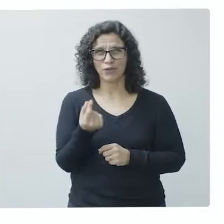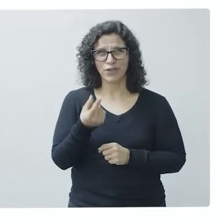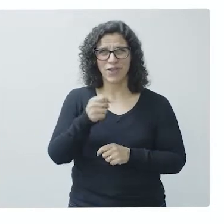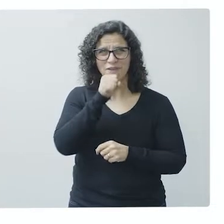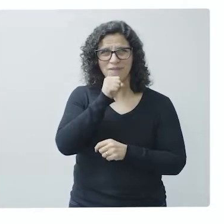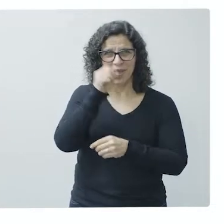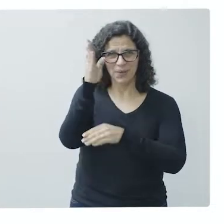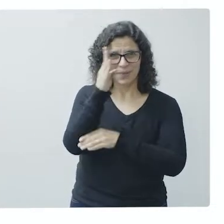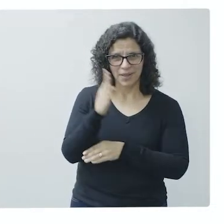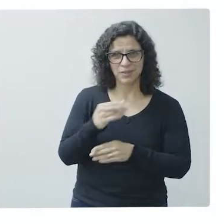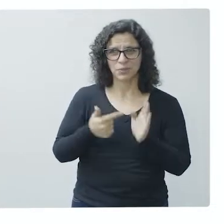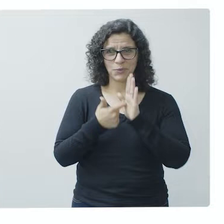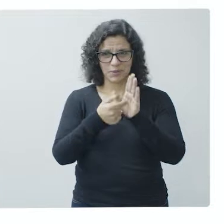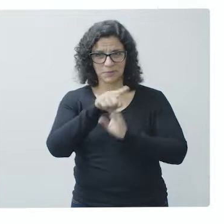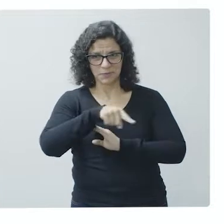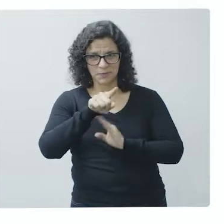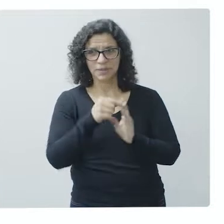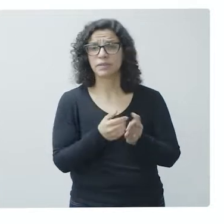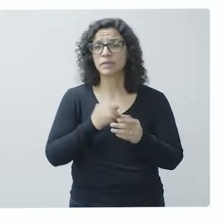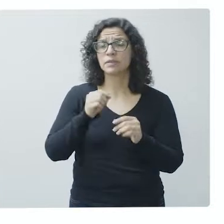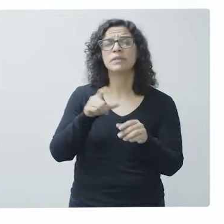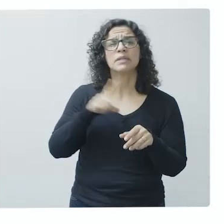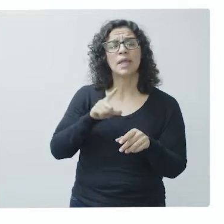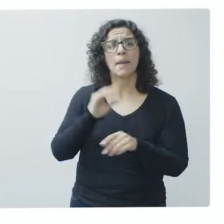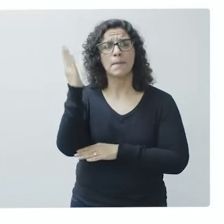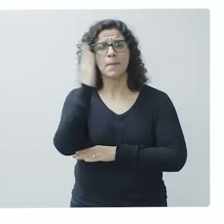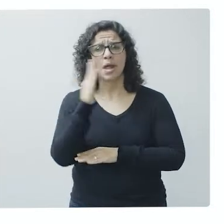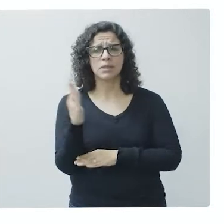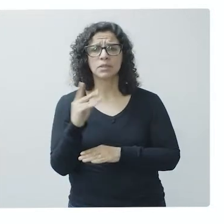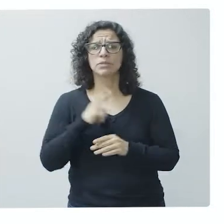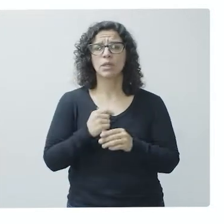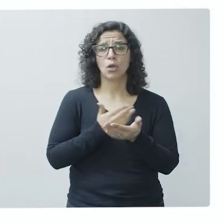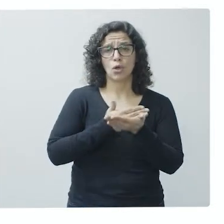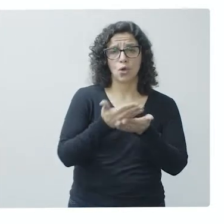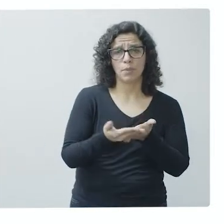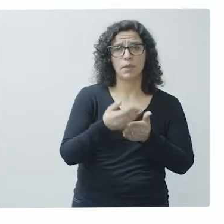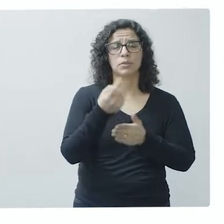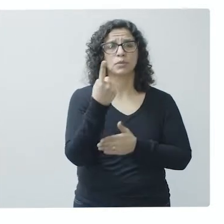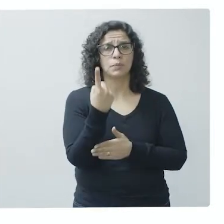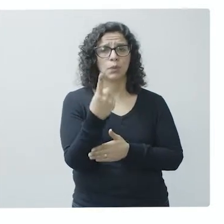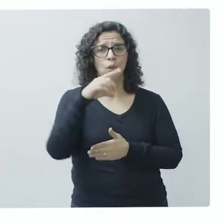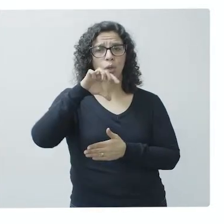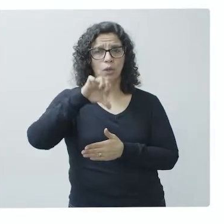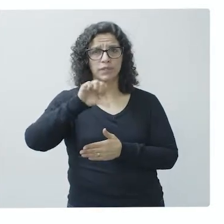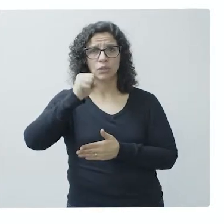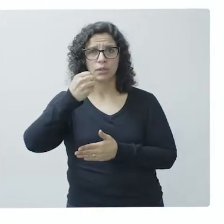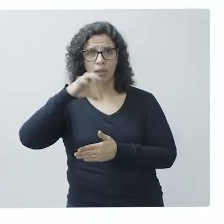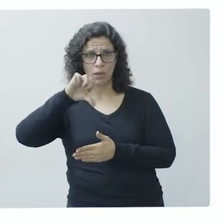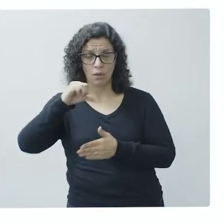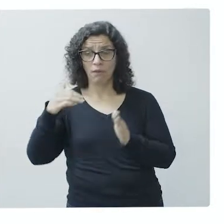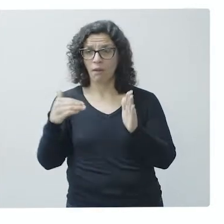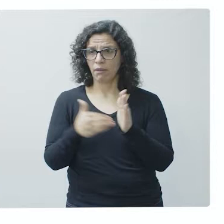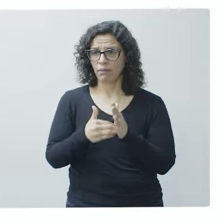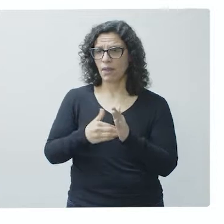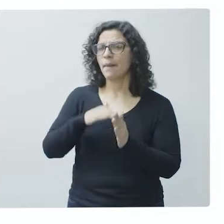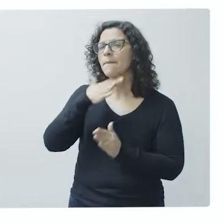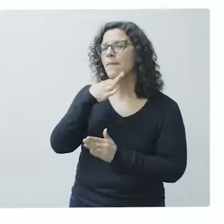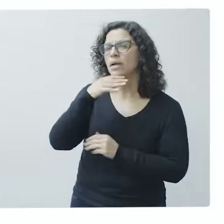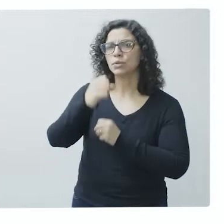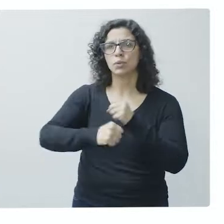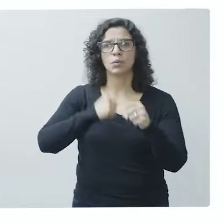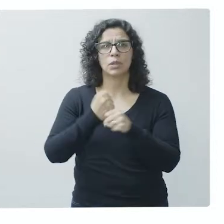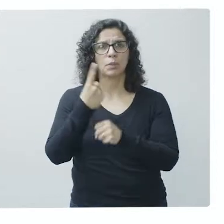cédula que eu trouxe para vocês, circulou pelo país do início do ano de 1989 até março